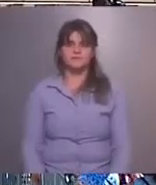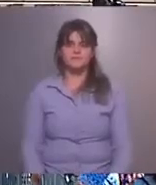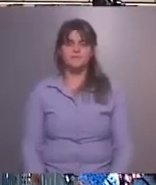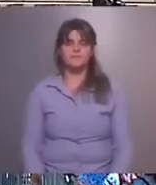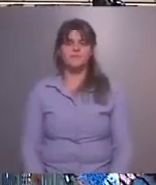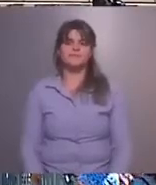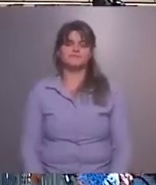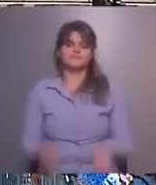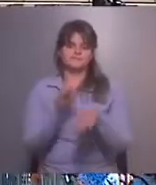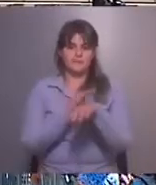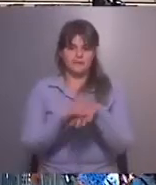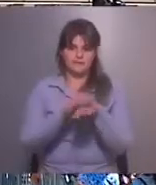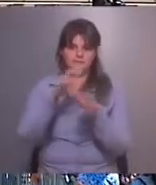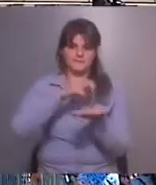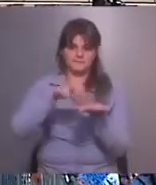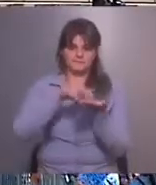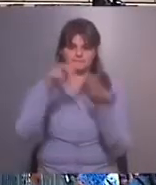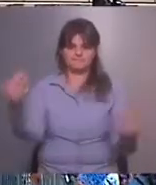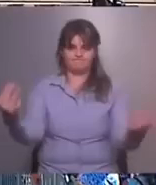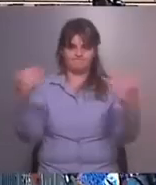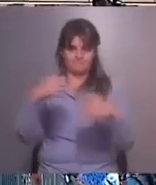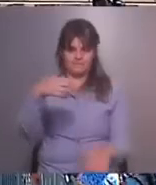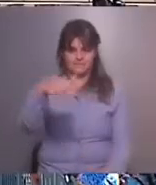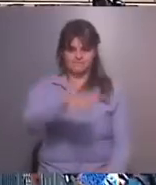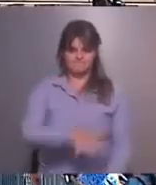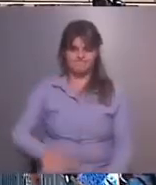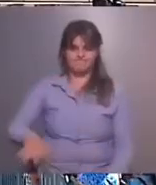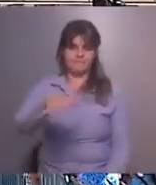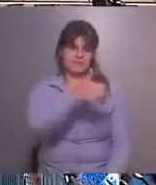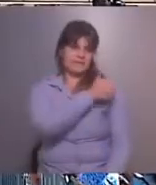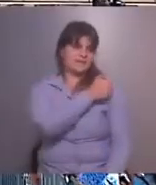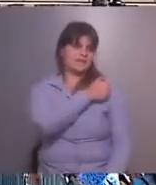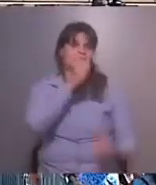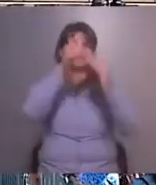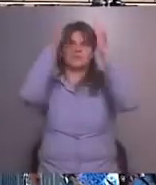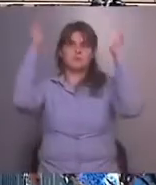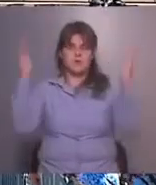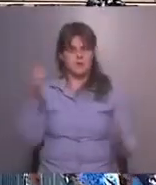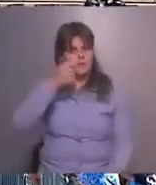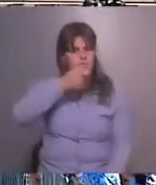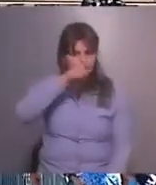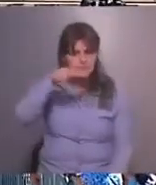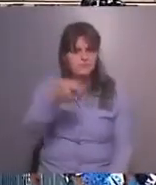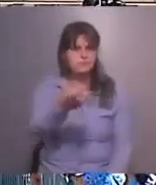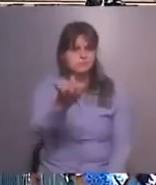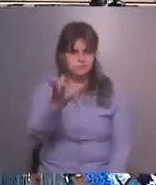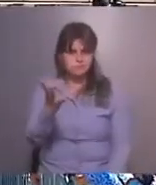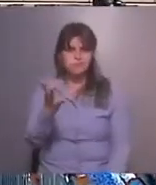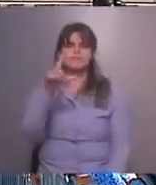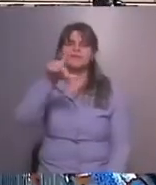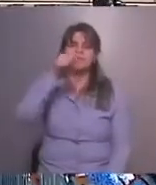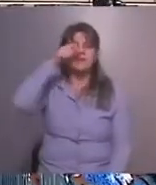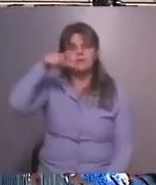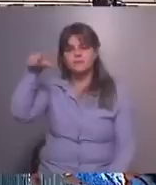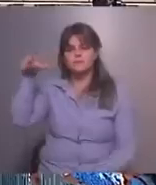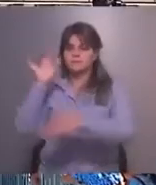Caros peregrinos aqui presentes neste recinto de oração do Santuário, em tão grande número, e todos vós que acompanhais